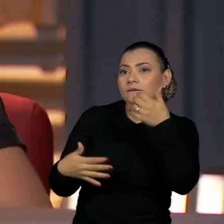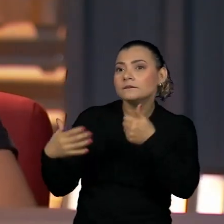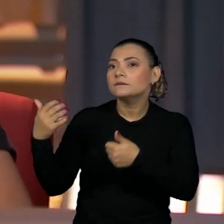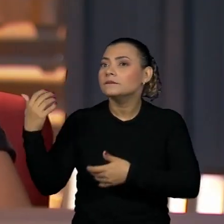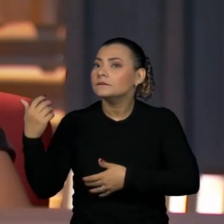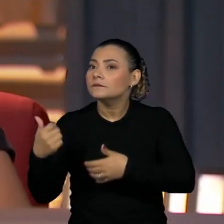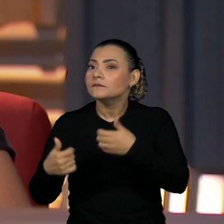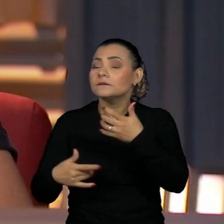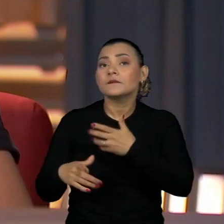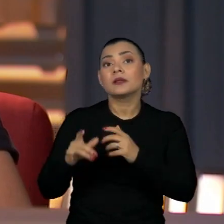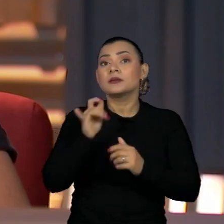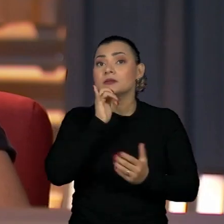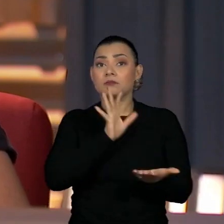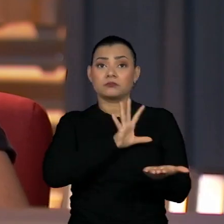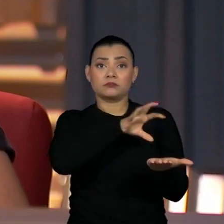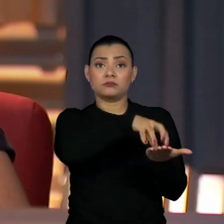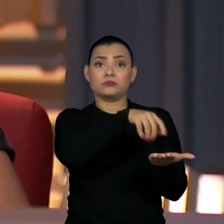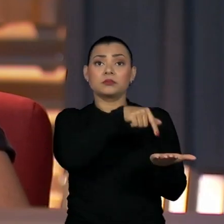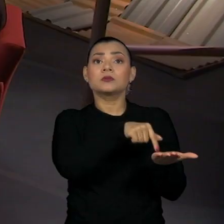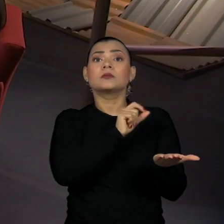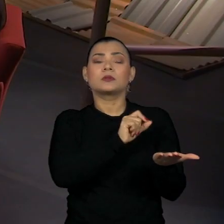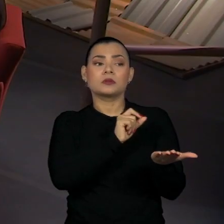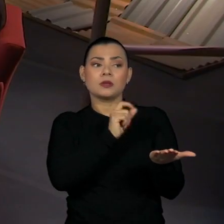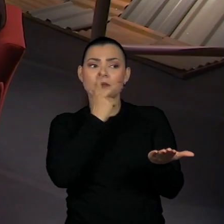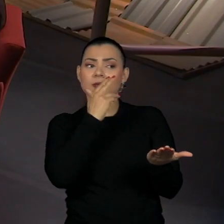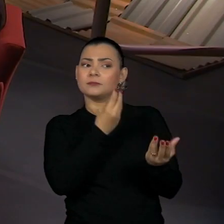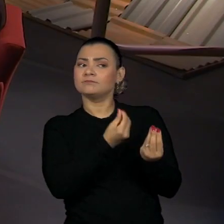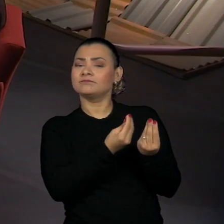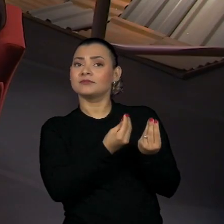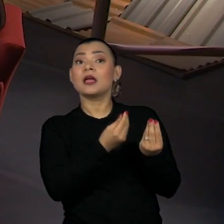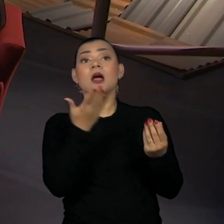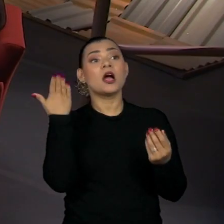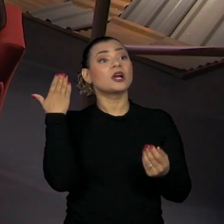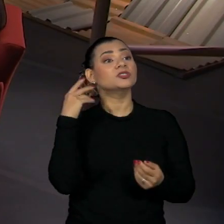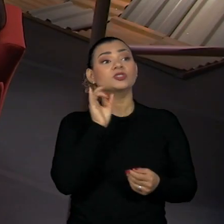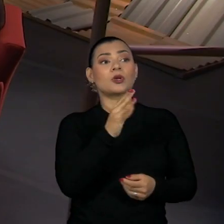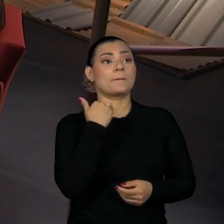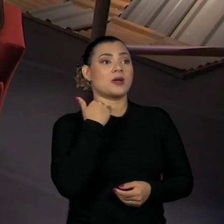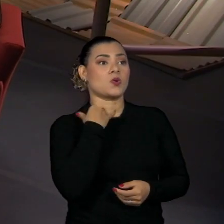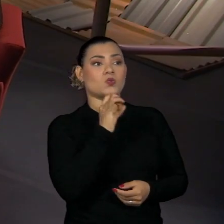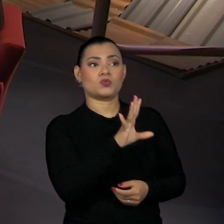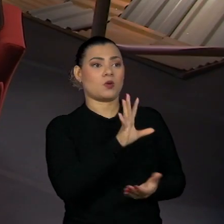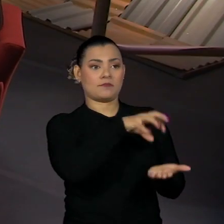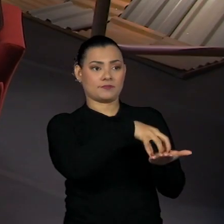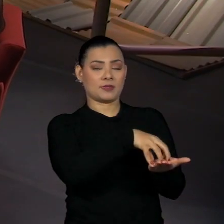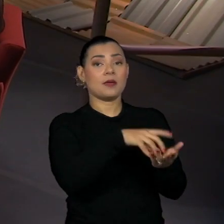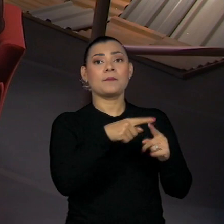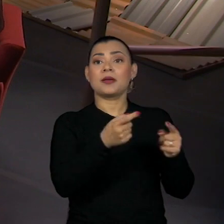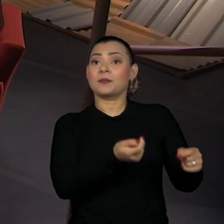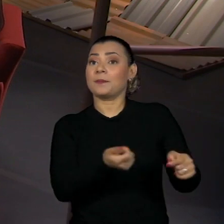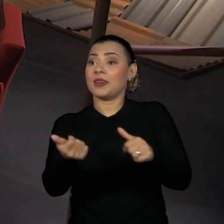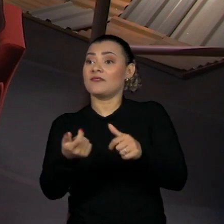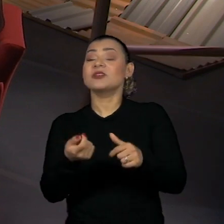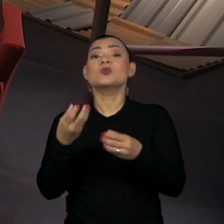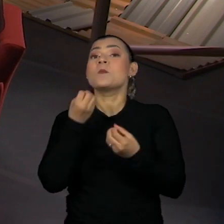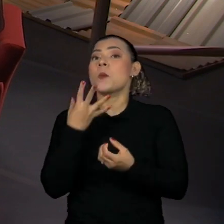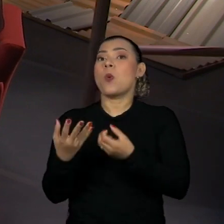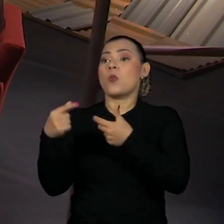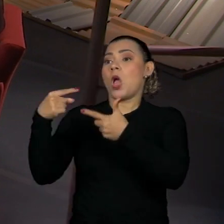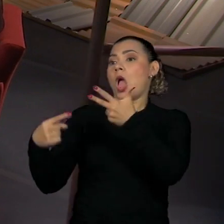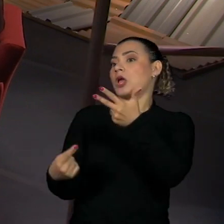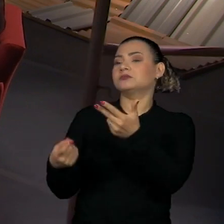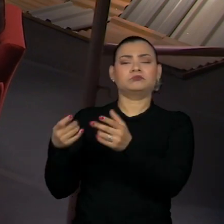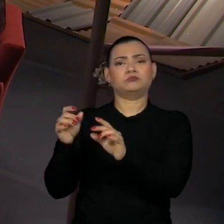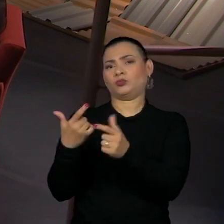alguma corretora que ela pode estar abrindo conta. Que antes só tinha o banco, né? Que antes só tinha o banco que não te dava as melhores opções. Que não te